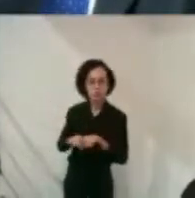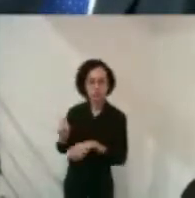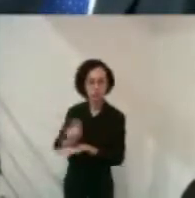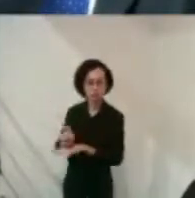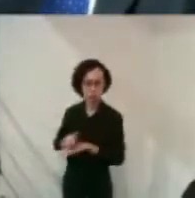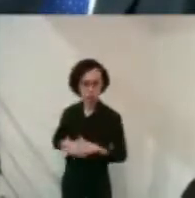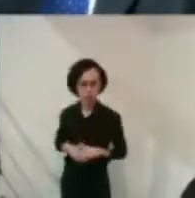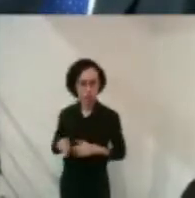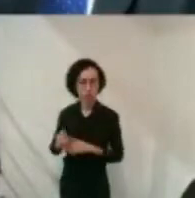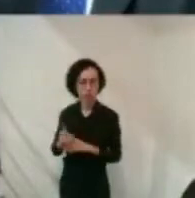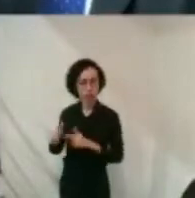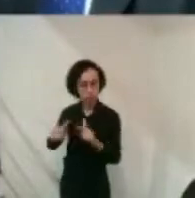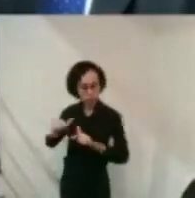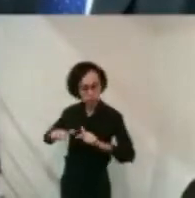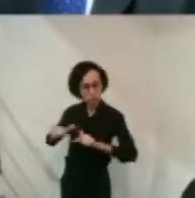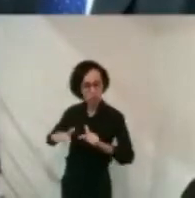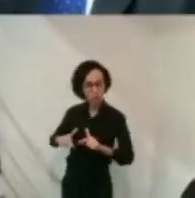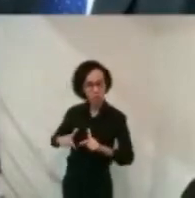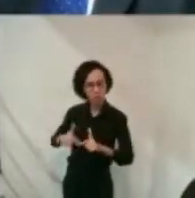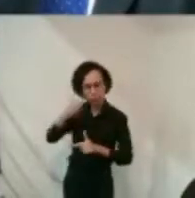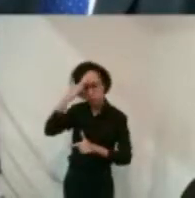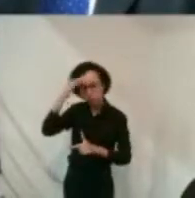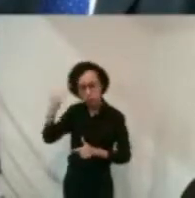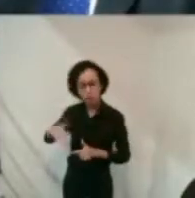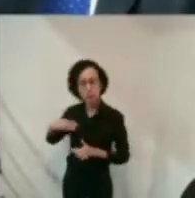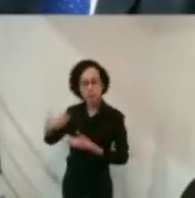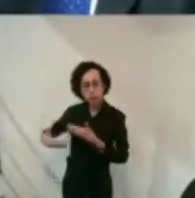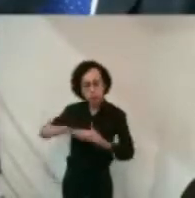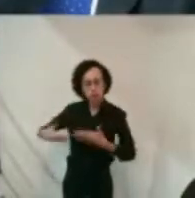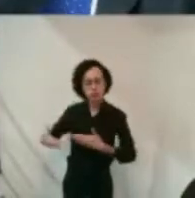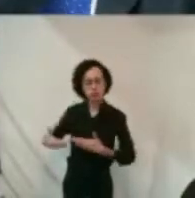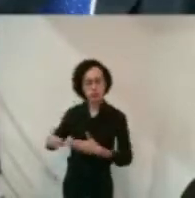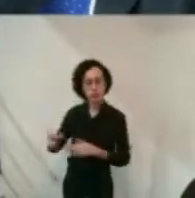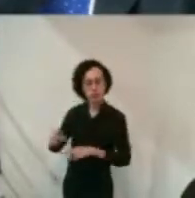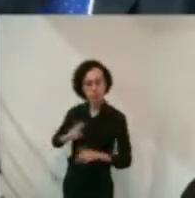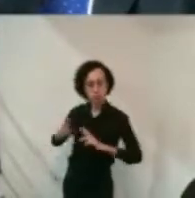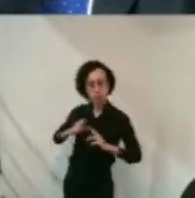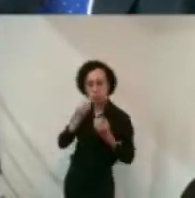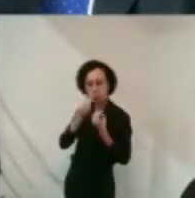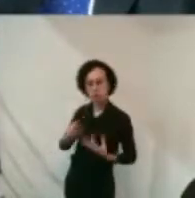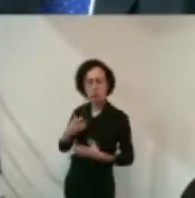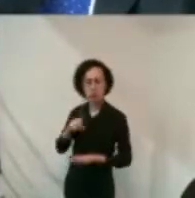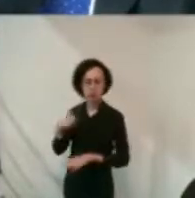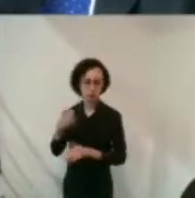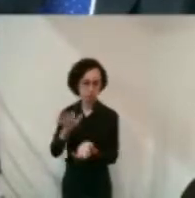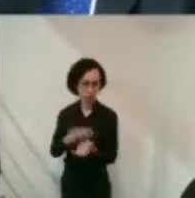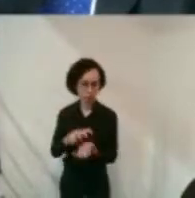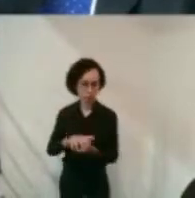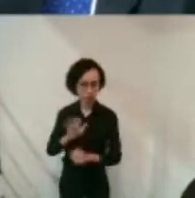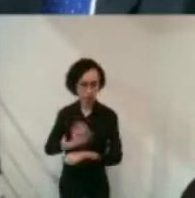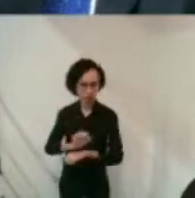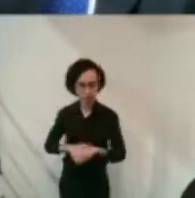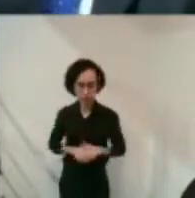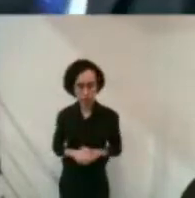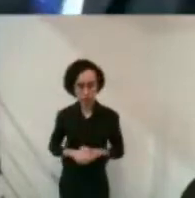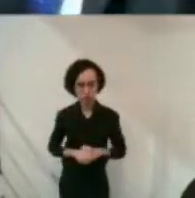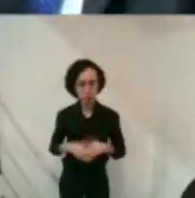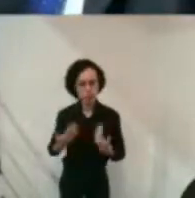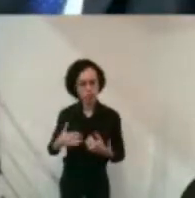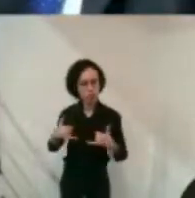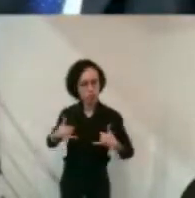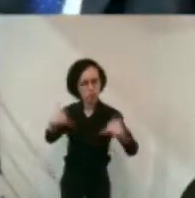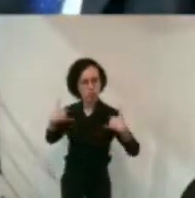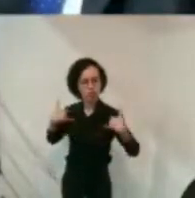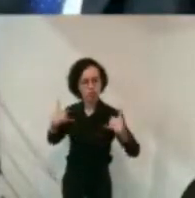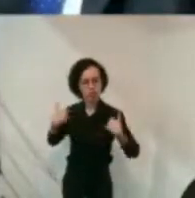um trabalho de construção a várias mãos que vem dando resultados importantes para nosso estado. Então, é um motivo de muito orgulho